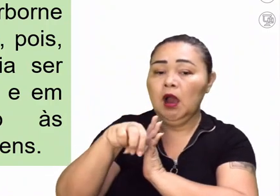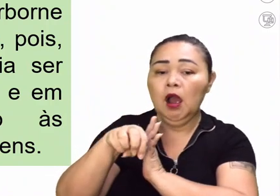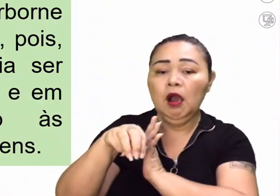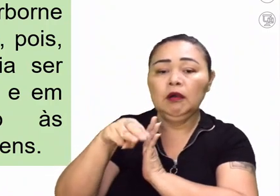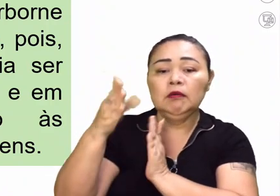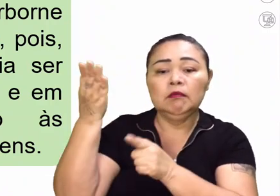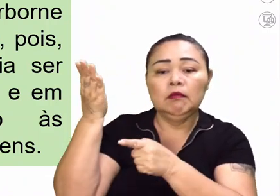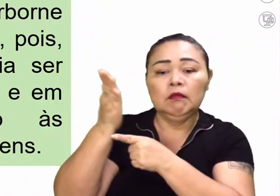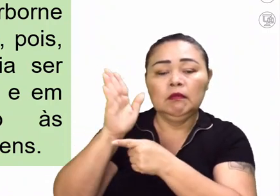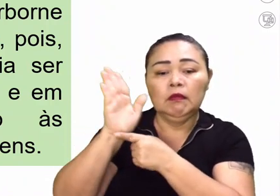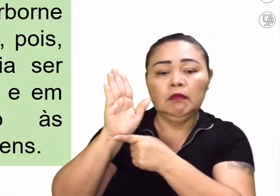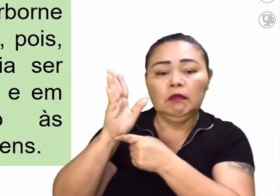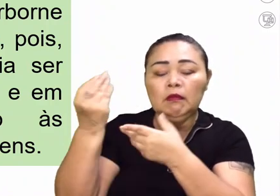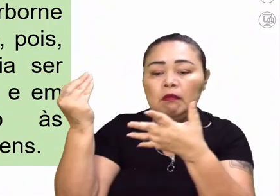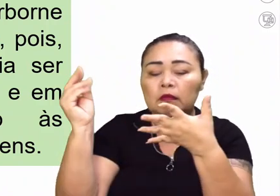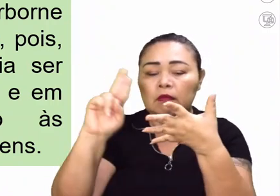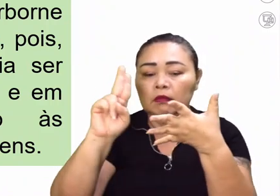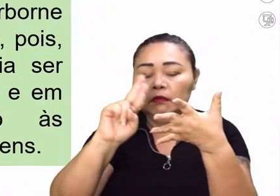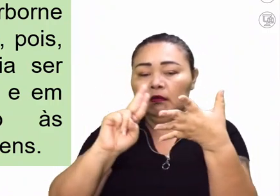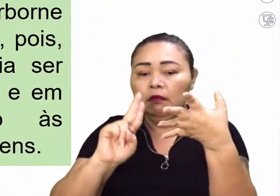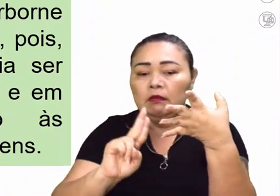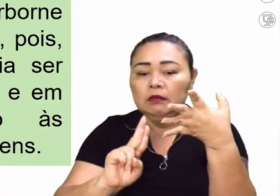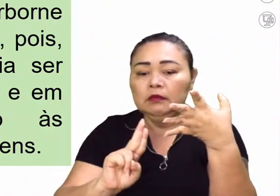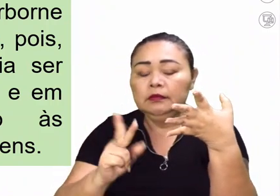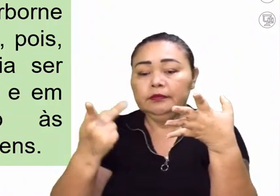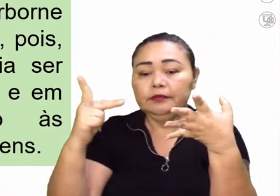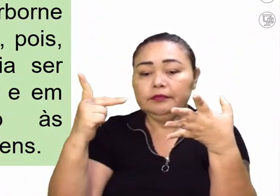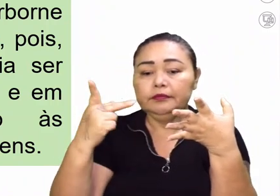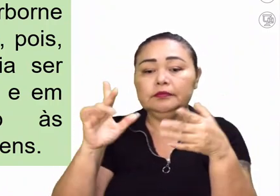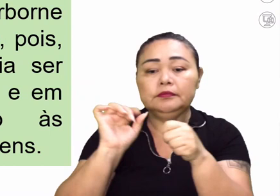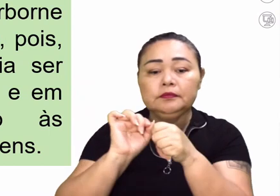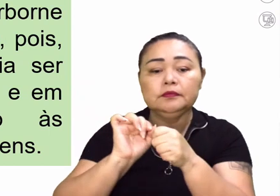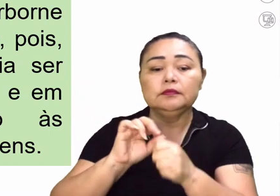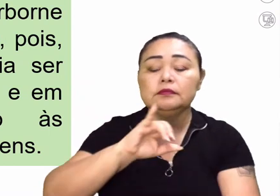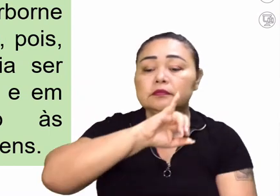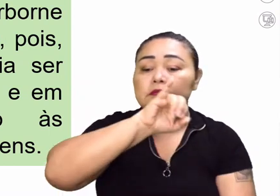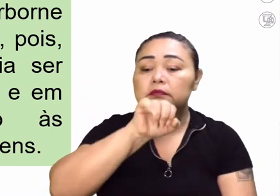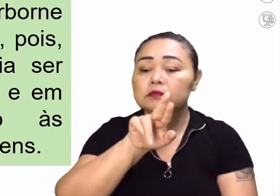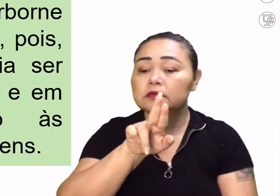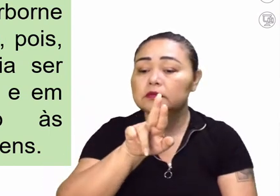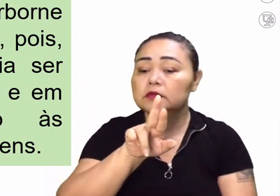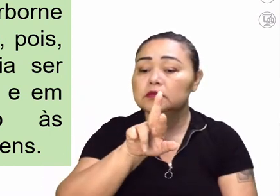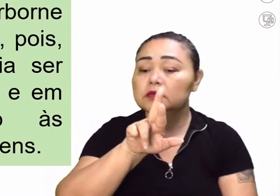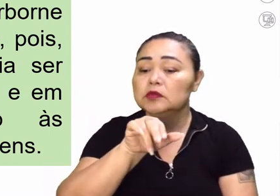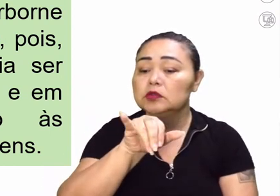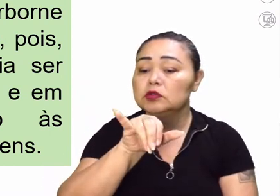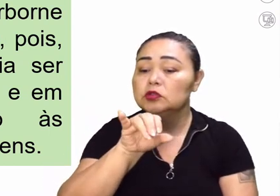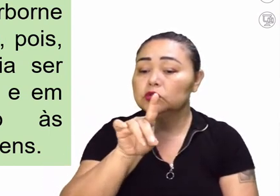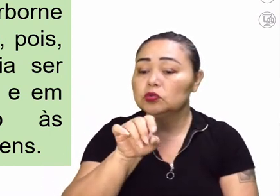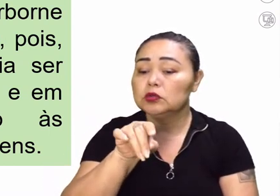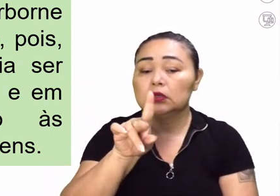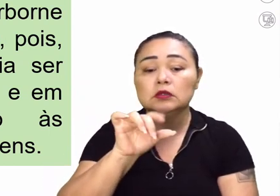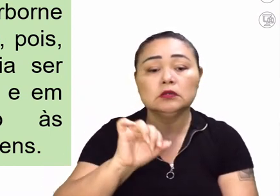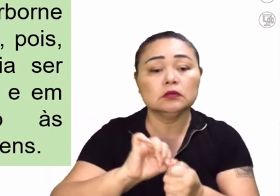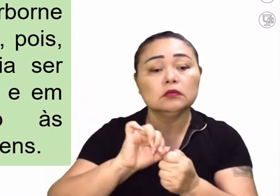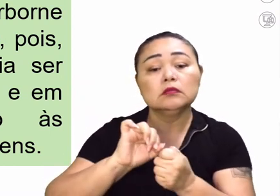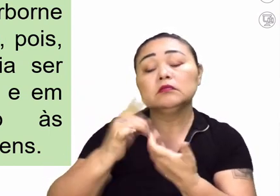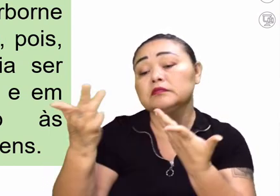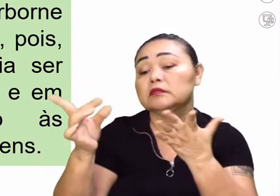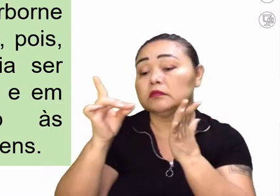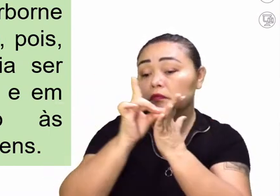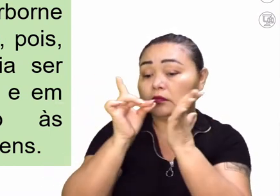auxiliou na classificação de Jurandir rosa no relevo do Brasil esse projeto chamado Radan na década de 70